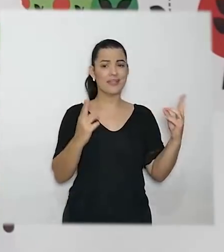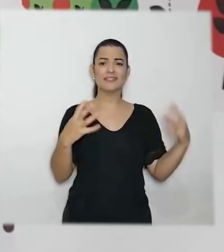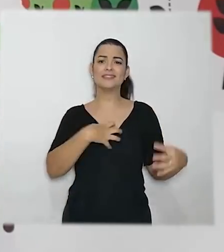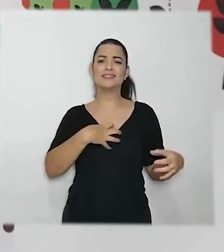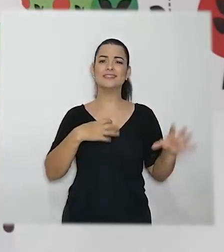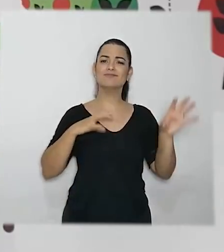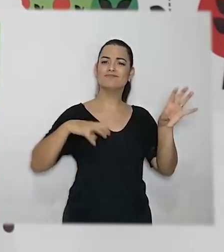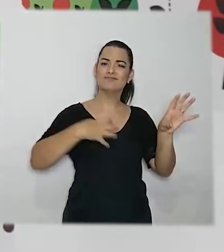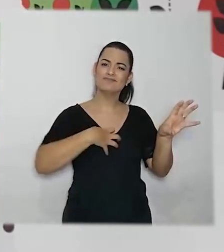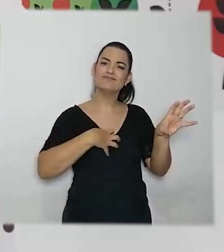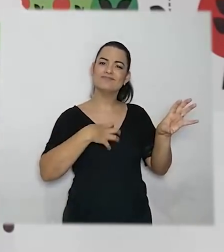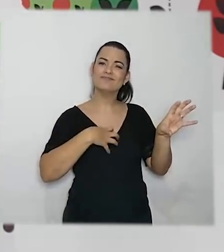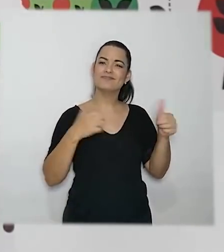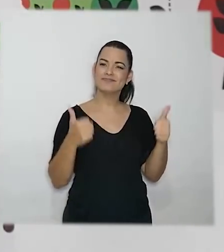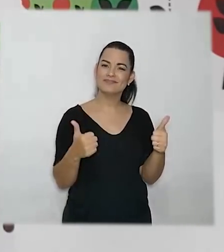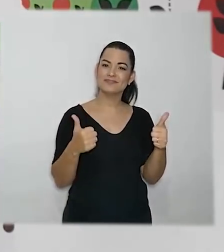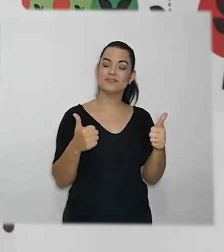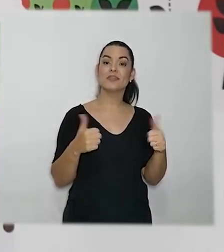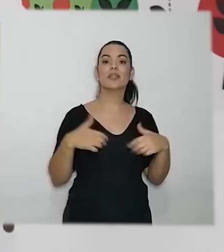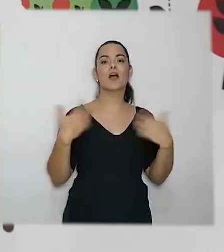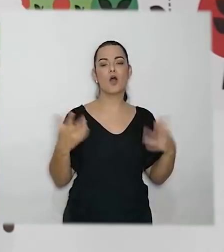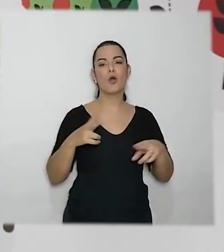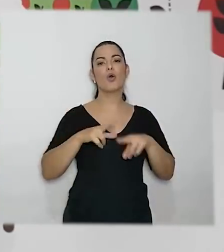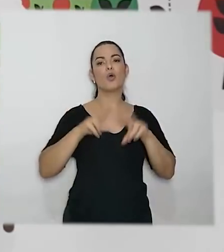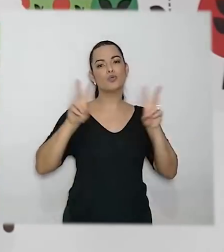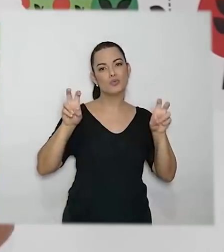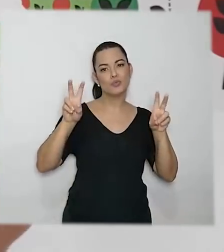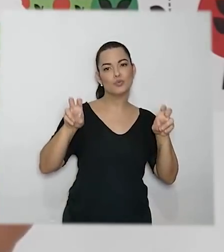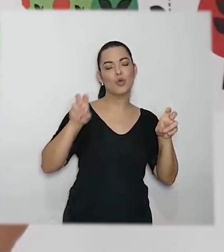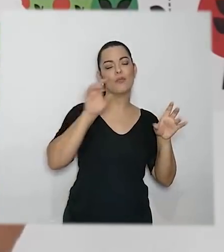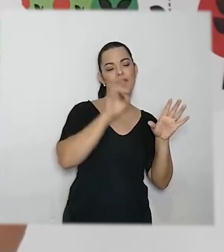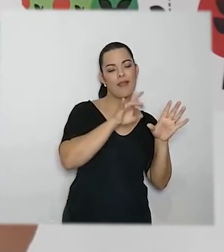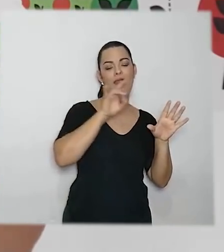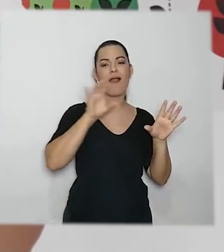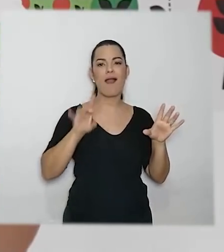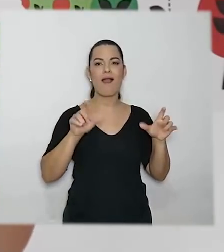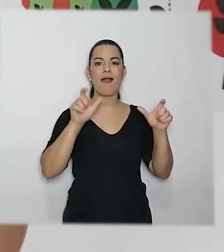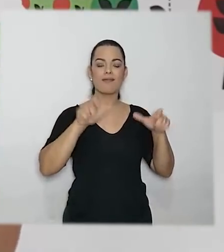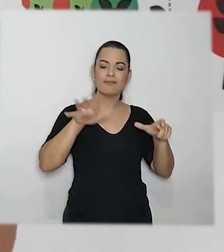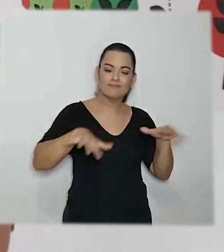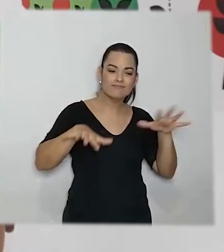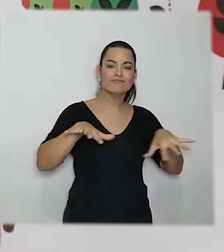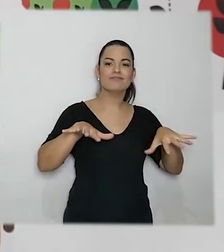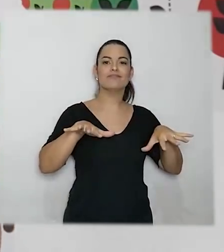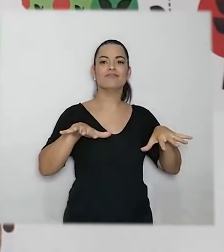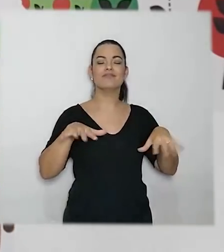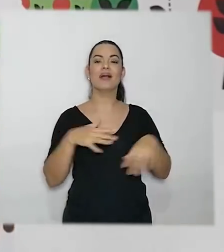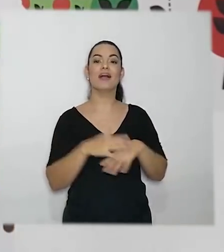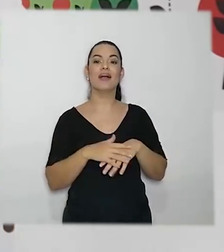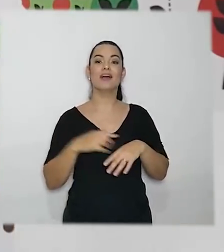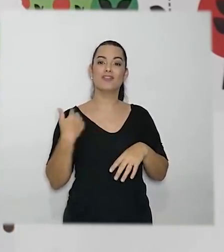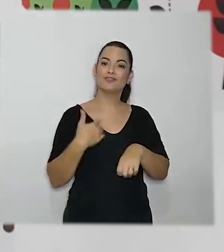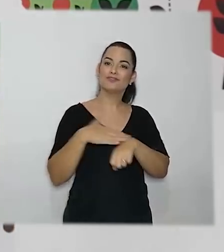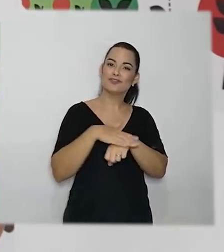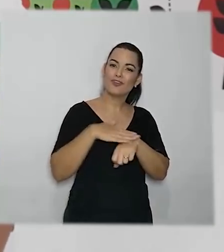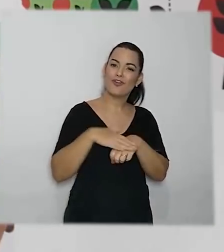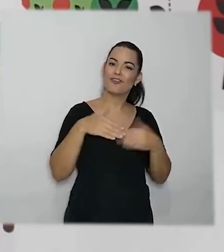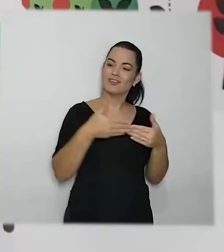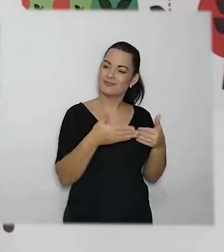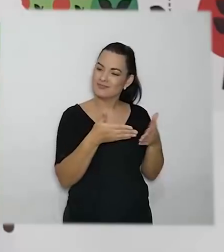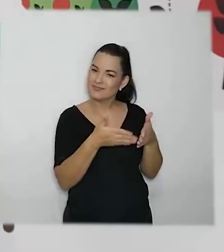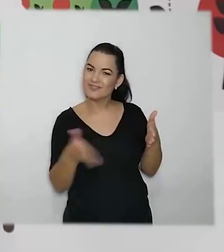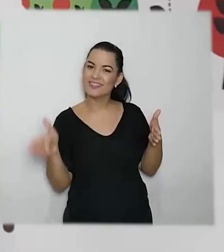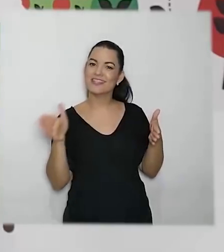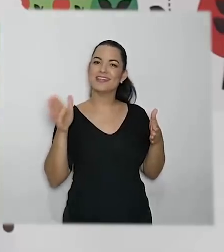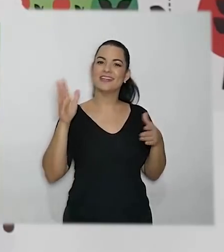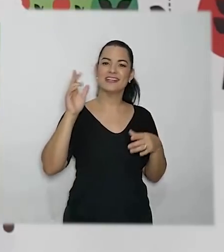que nós vamos conversar ao longo do nosso mês. Hoje é só um aquecimento para vocês